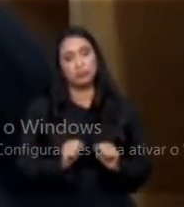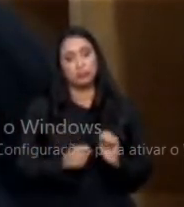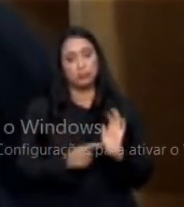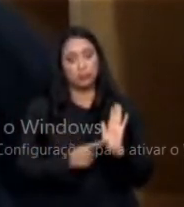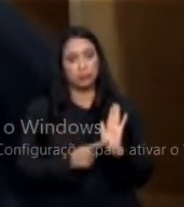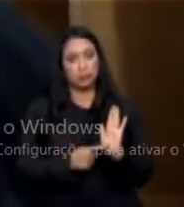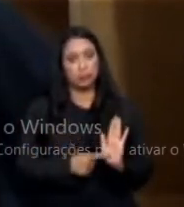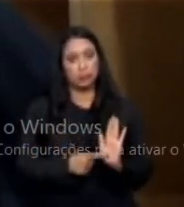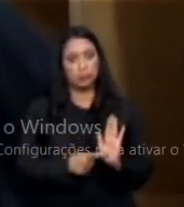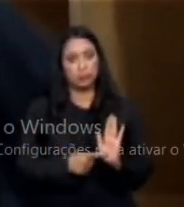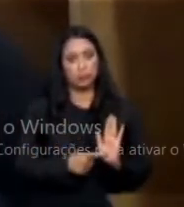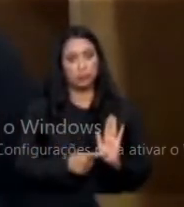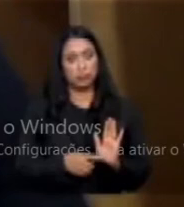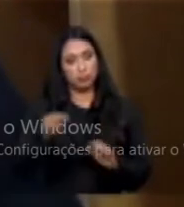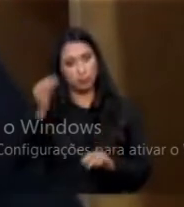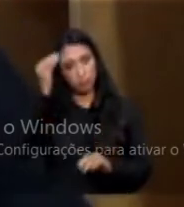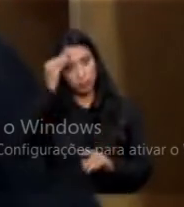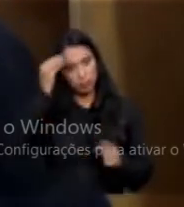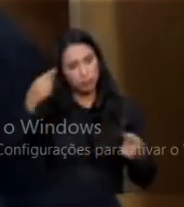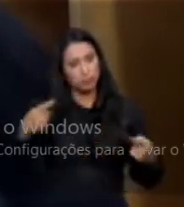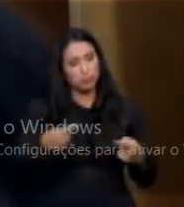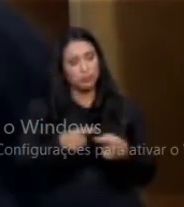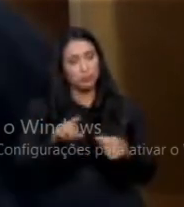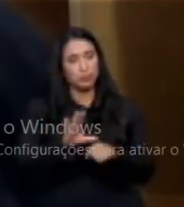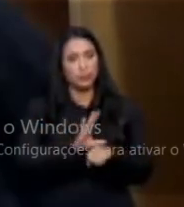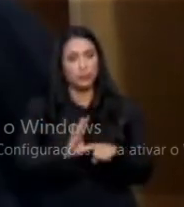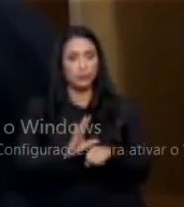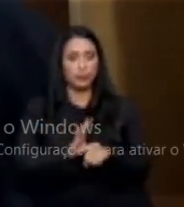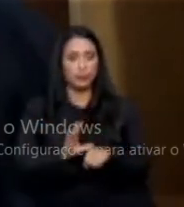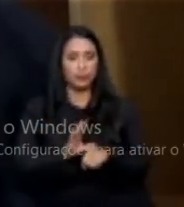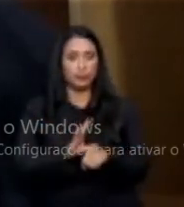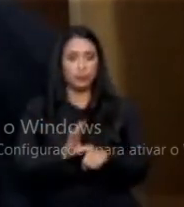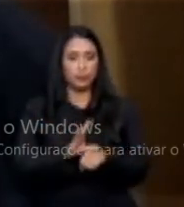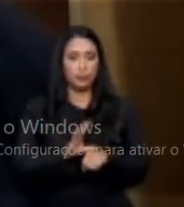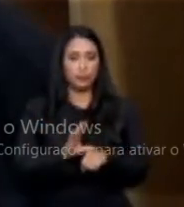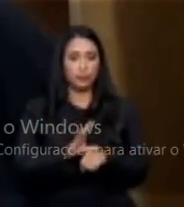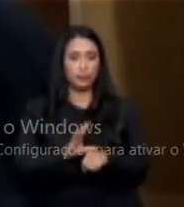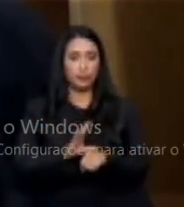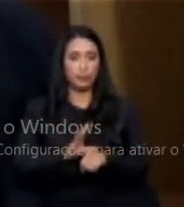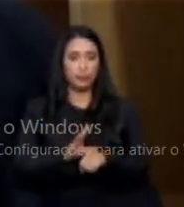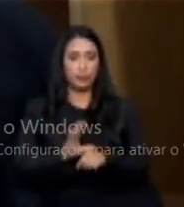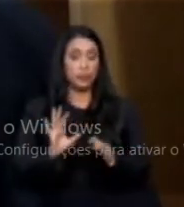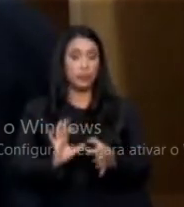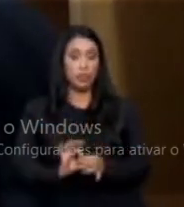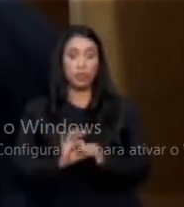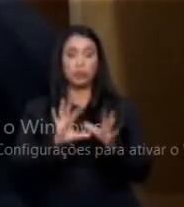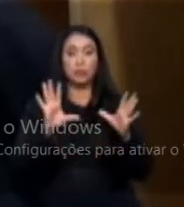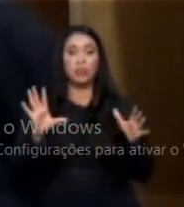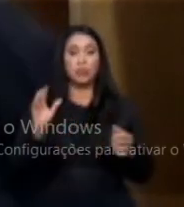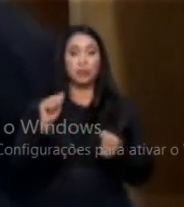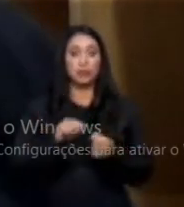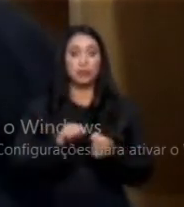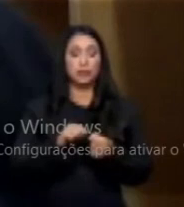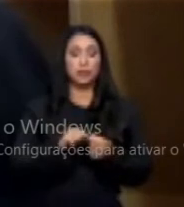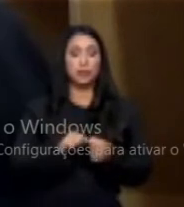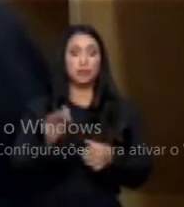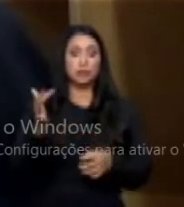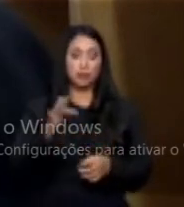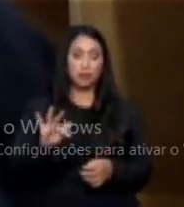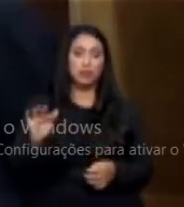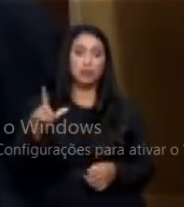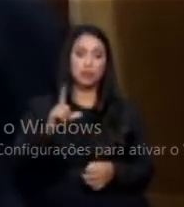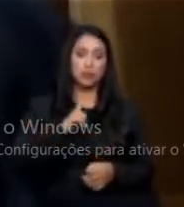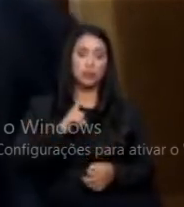aclarar, fazer uma interpretação conforme a deixar exato que a liberdade de fazer as federações